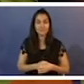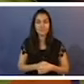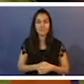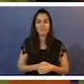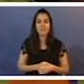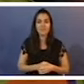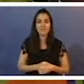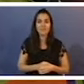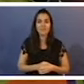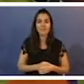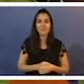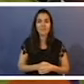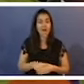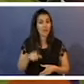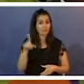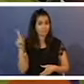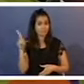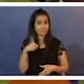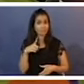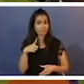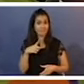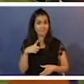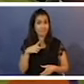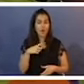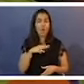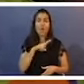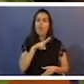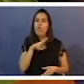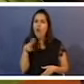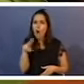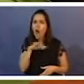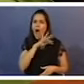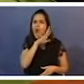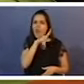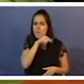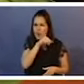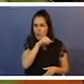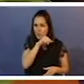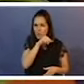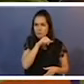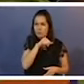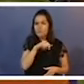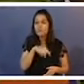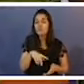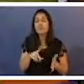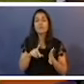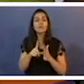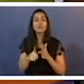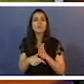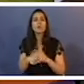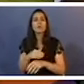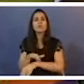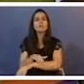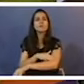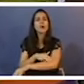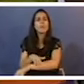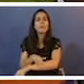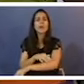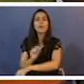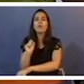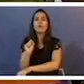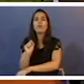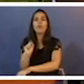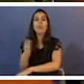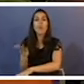e nós vamos lá aqui nós vamos colocar o nome do animal e do lado o revestimento da pele dele nós Já estudamos